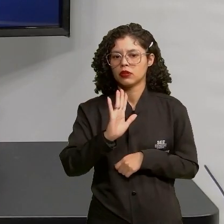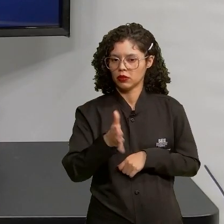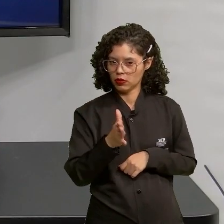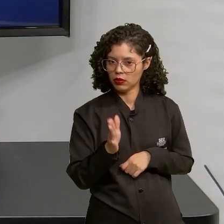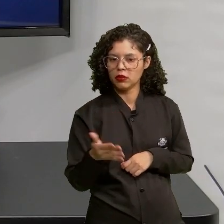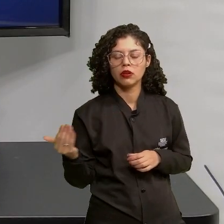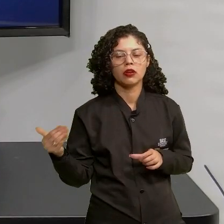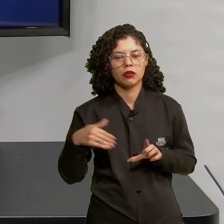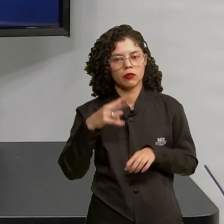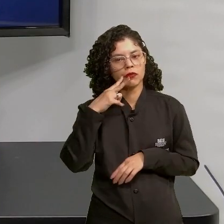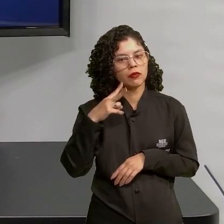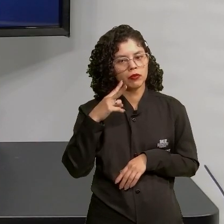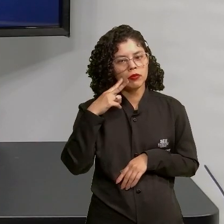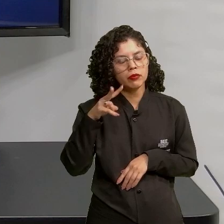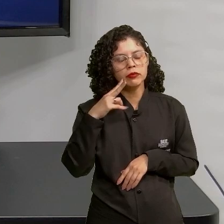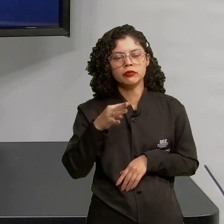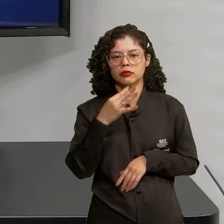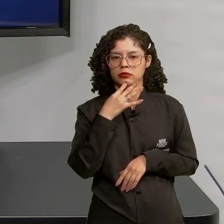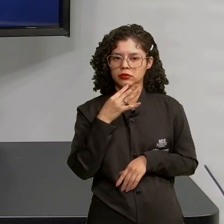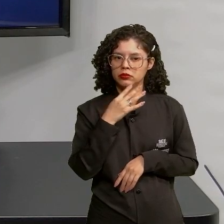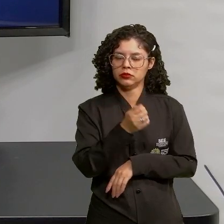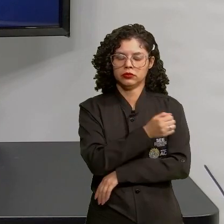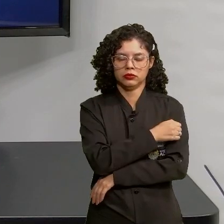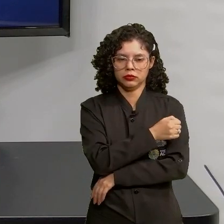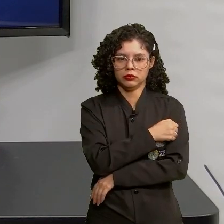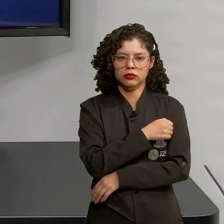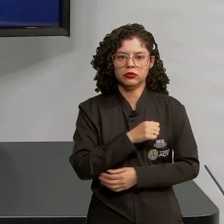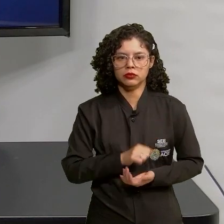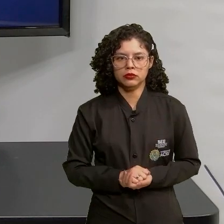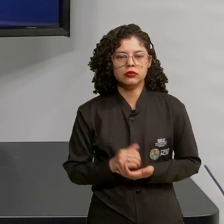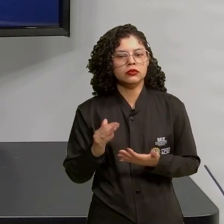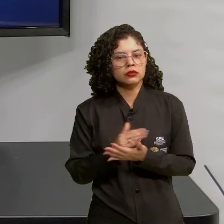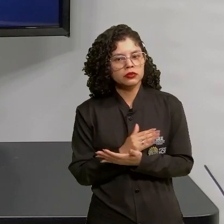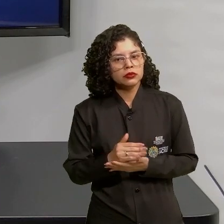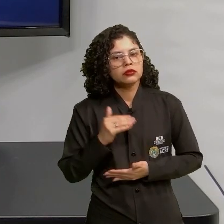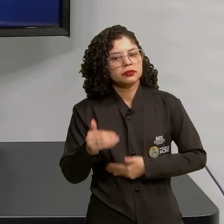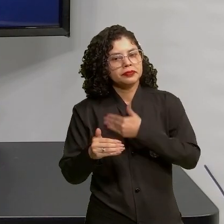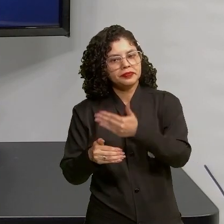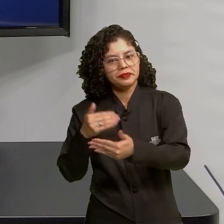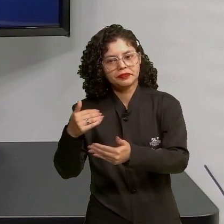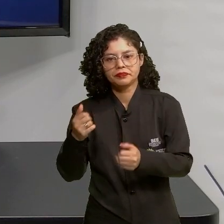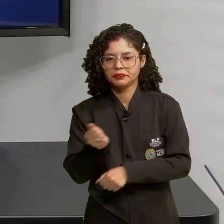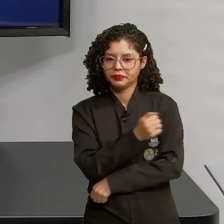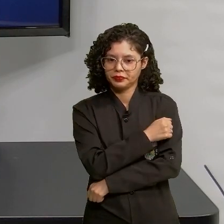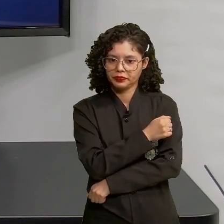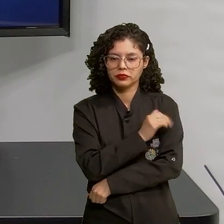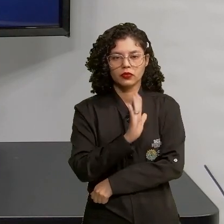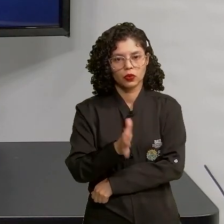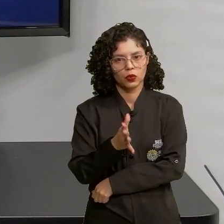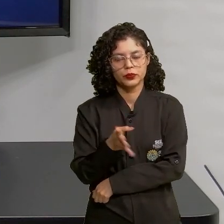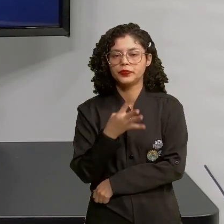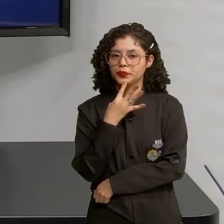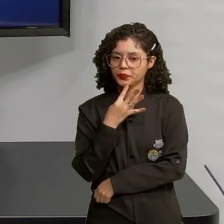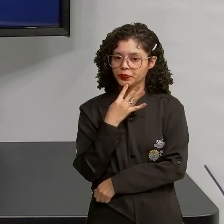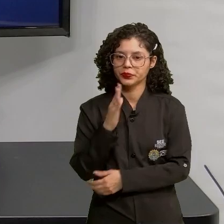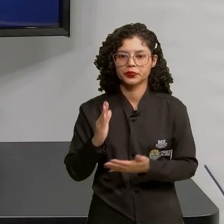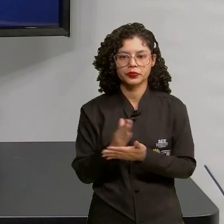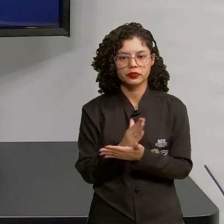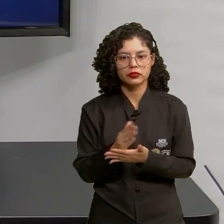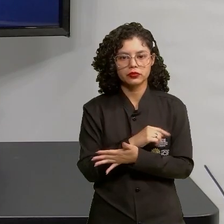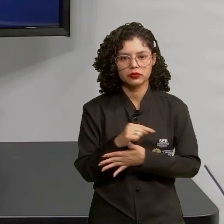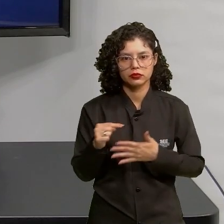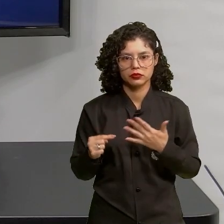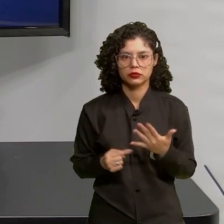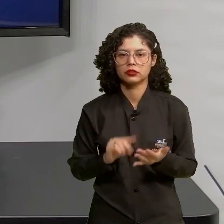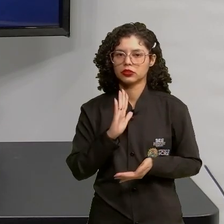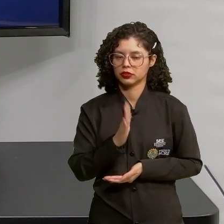teve acesso, principalmente os alunos, né? Porque ao longo da sua vida de estudante, já conheceu alguns desses